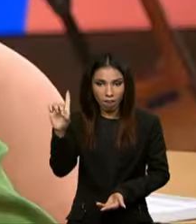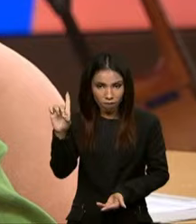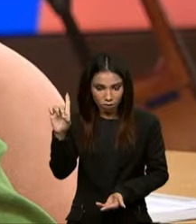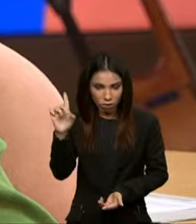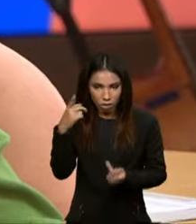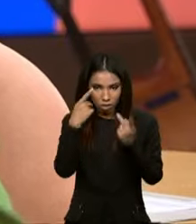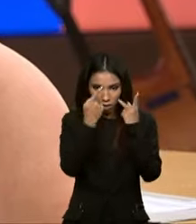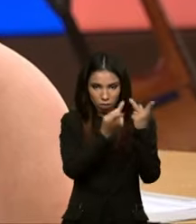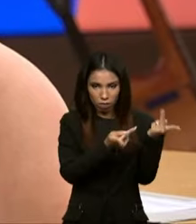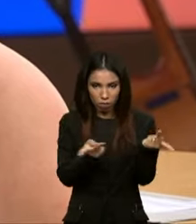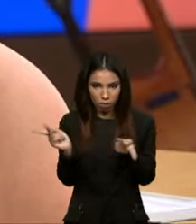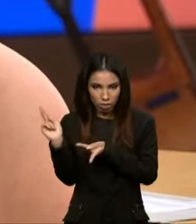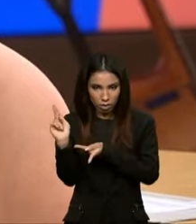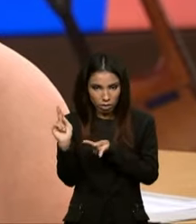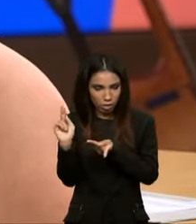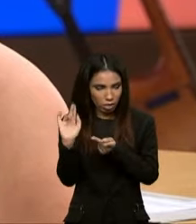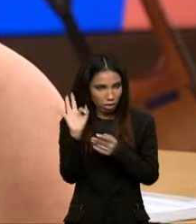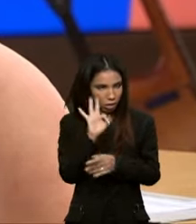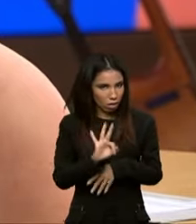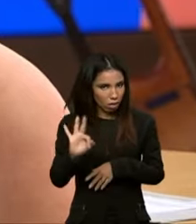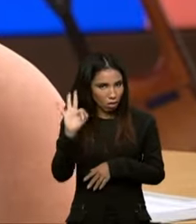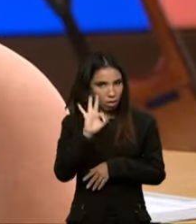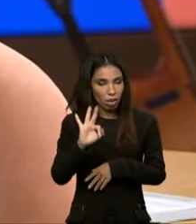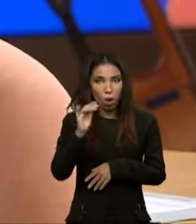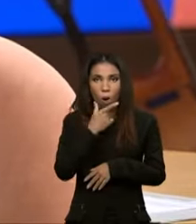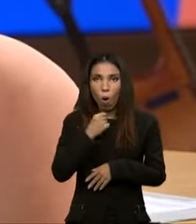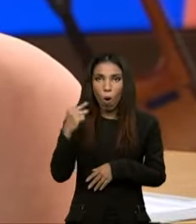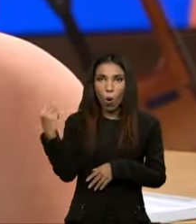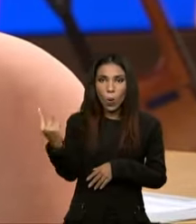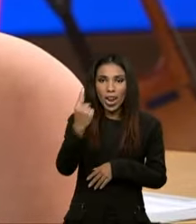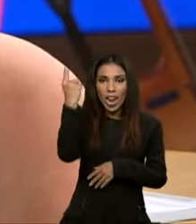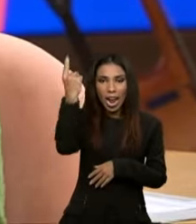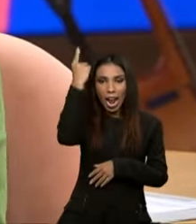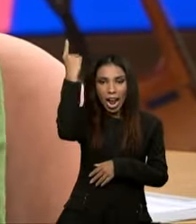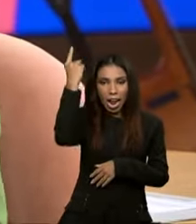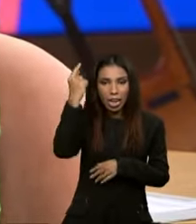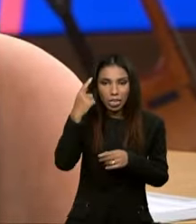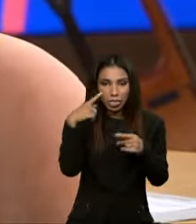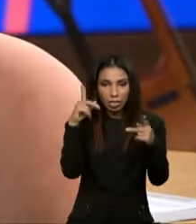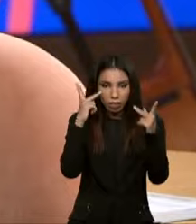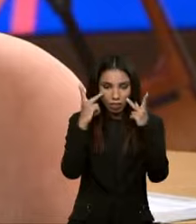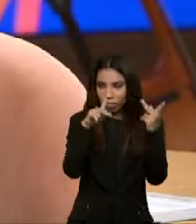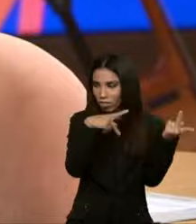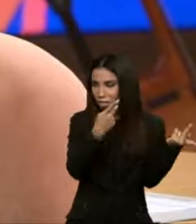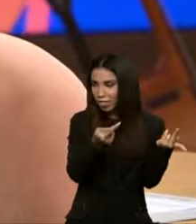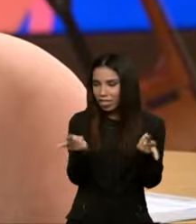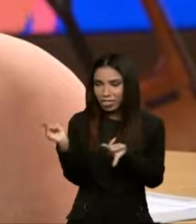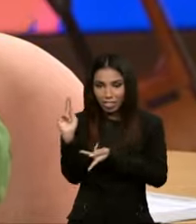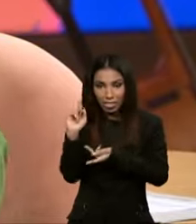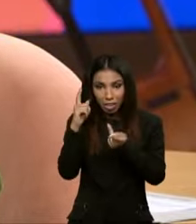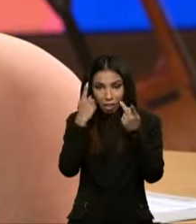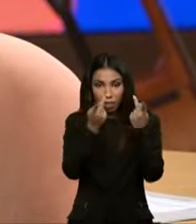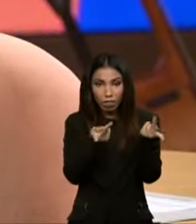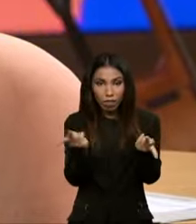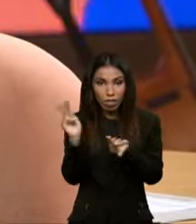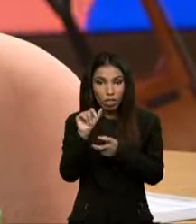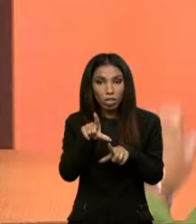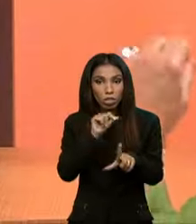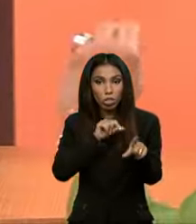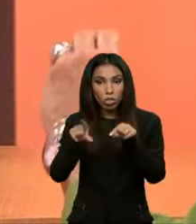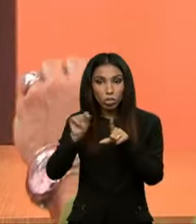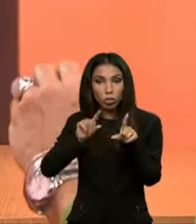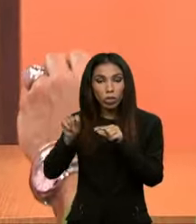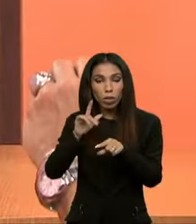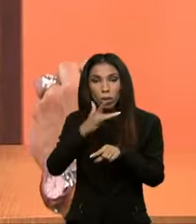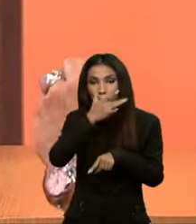Era o reitor? Então, tipo, você era um cara grande de Harvard, tinha ido visitar. Era um mega... Pra selecionar as pessoas